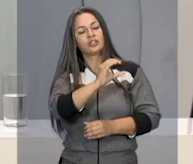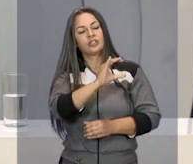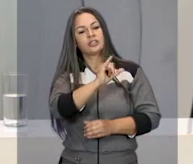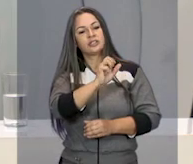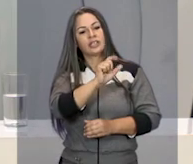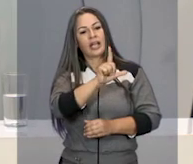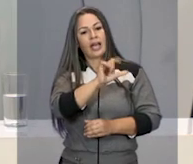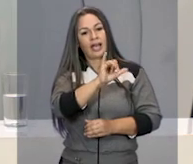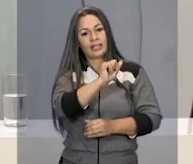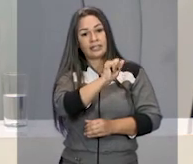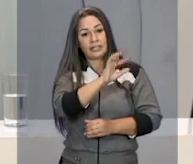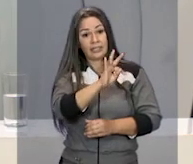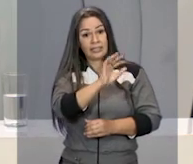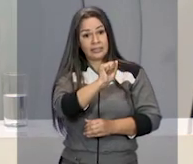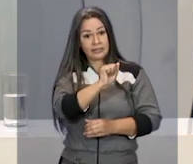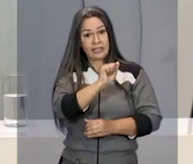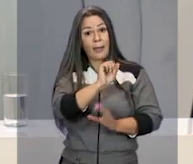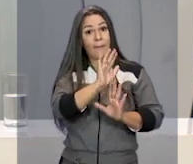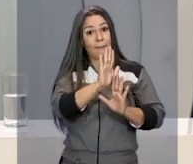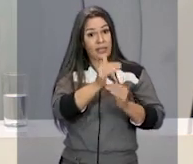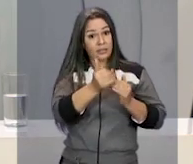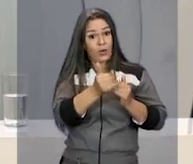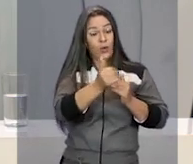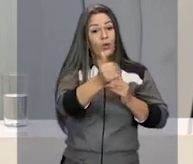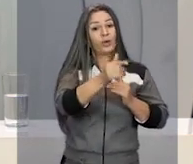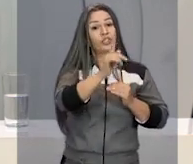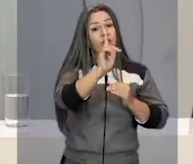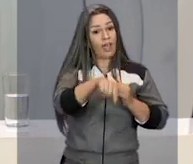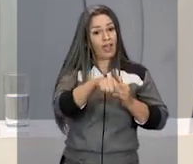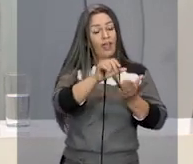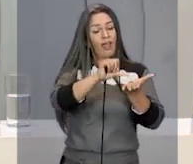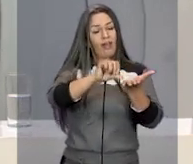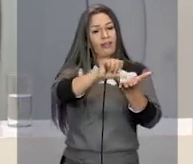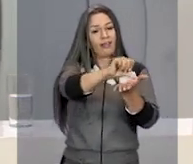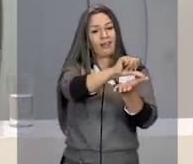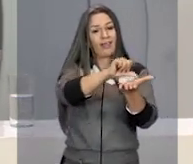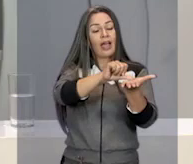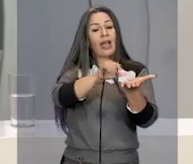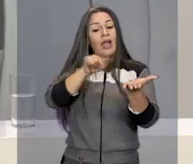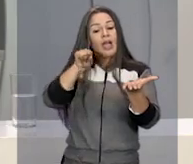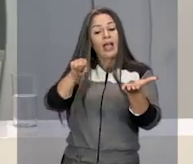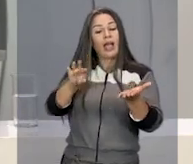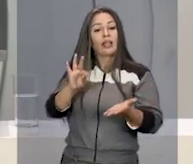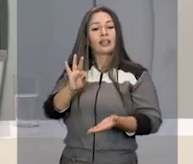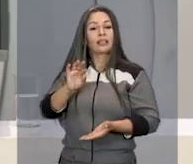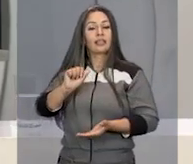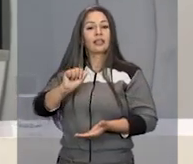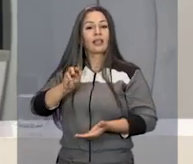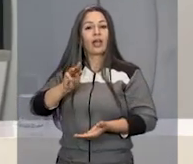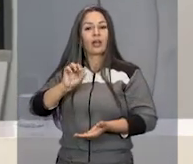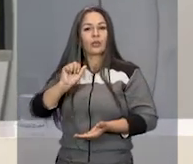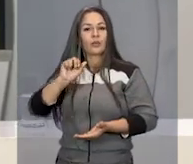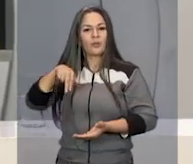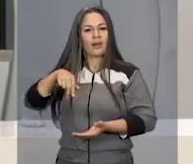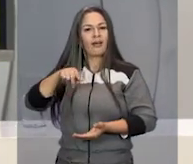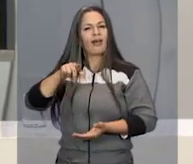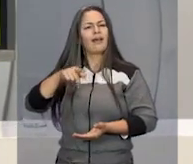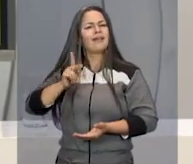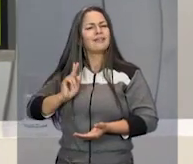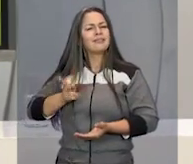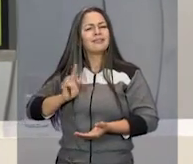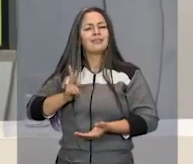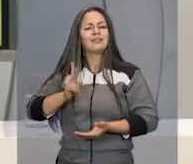Taiwan se manteve como capitalista. Então a China vivia dividida com 2 sistemas. Eles até davam o lema de um país,